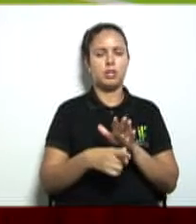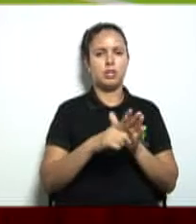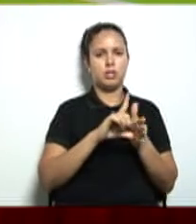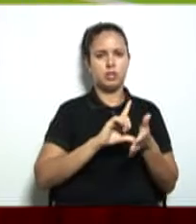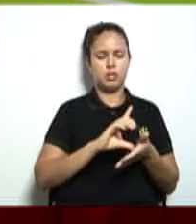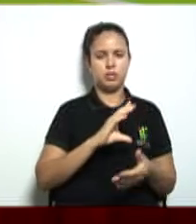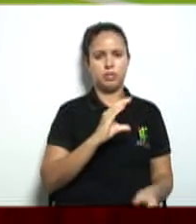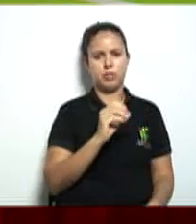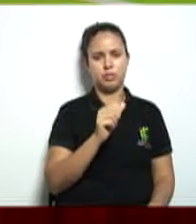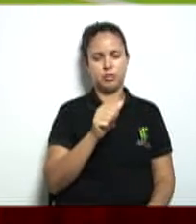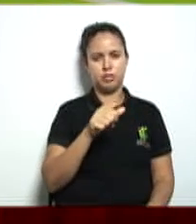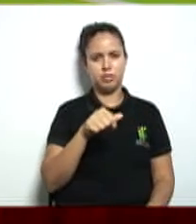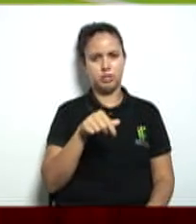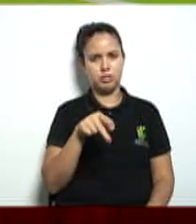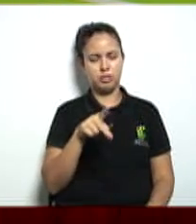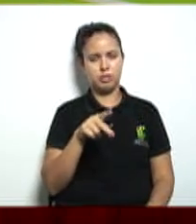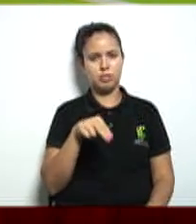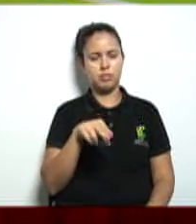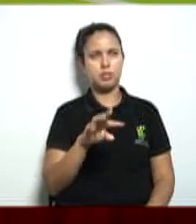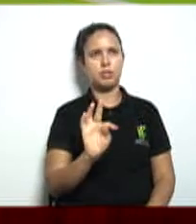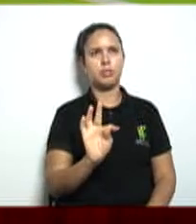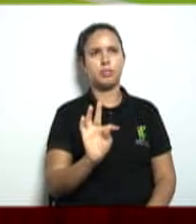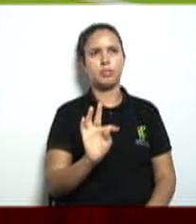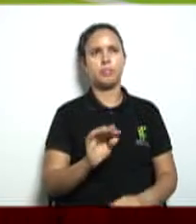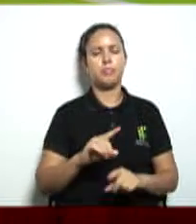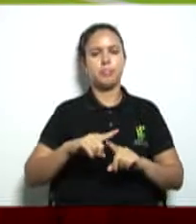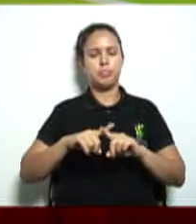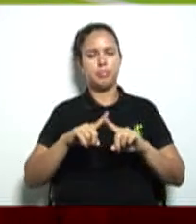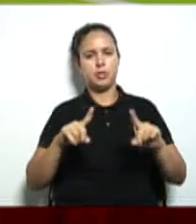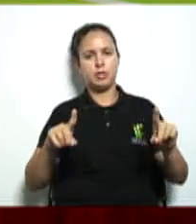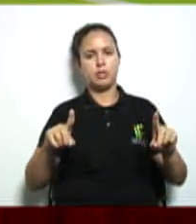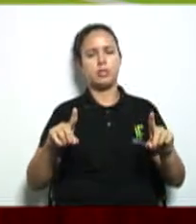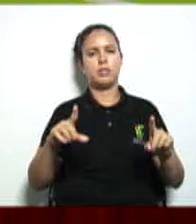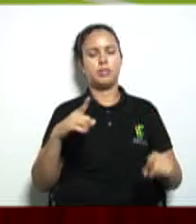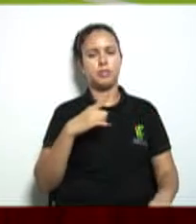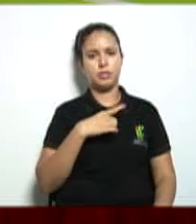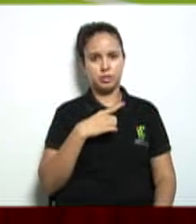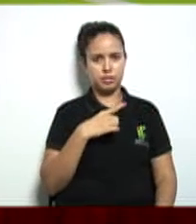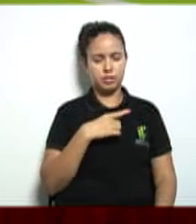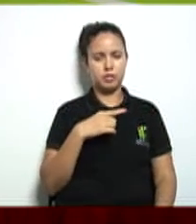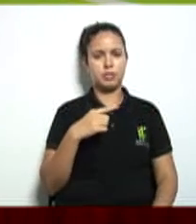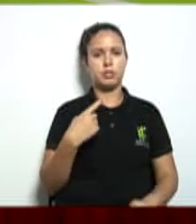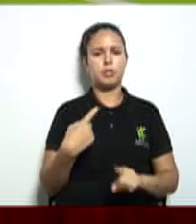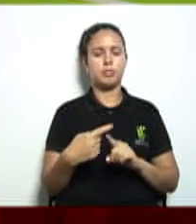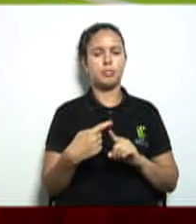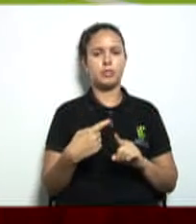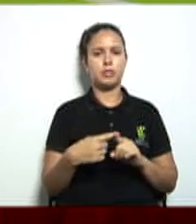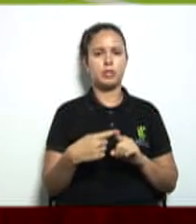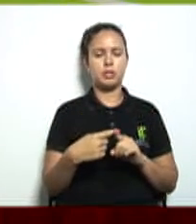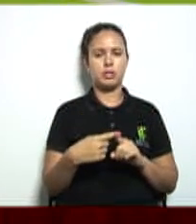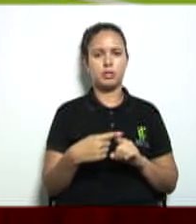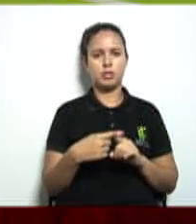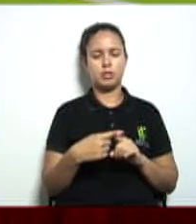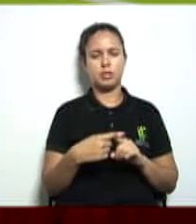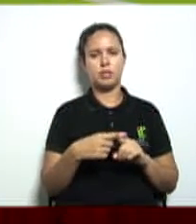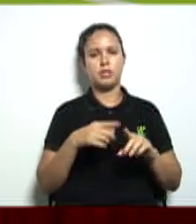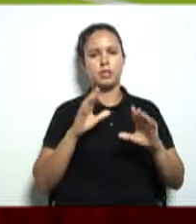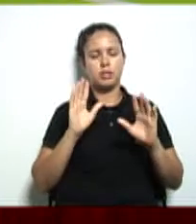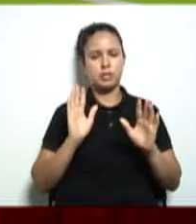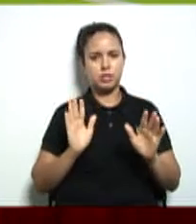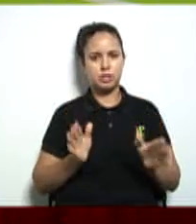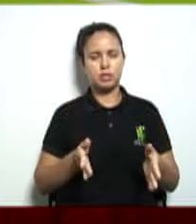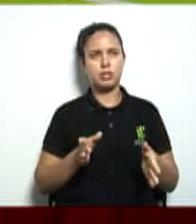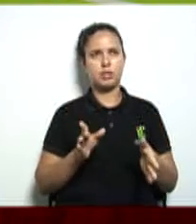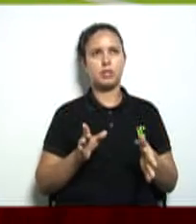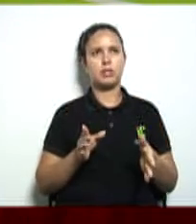sem sentido. Mas ali no nosso slide ficou dessa forma porque a gente